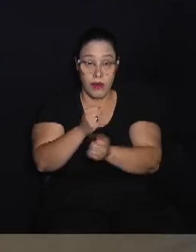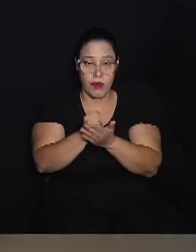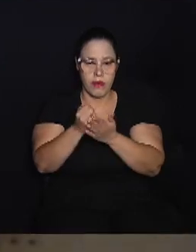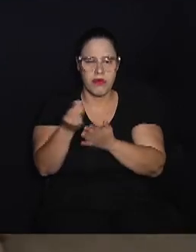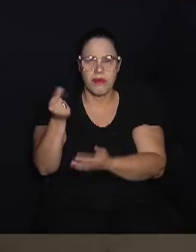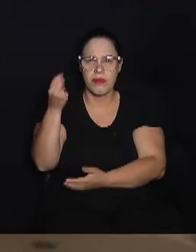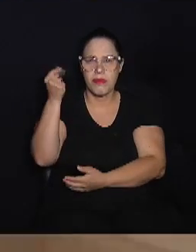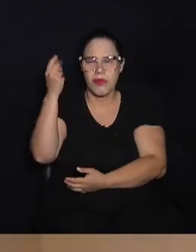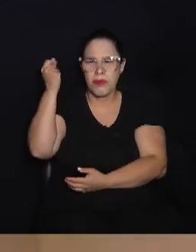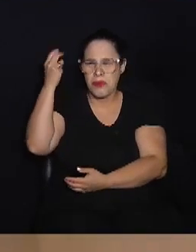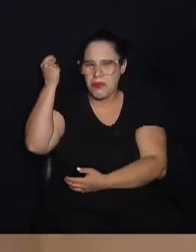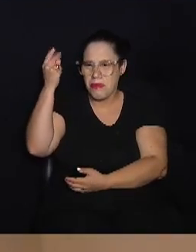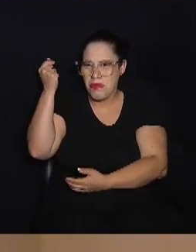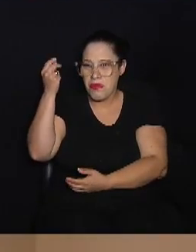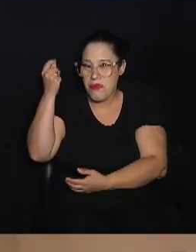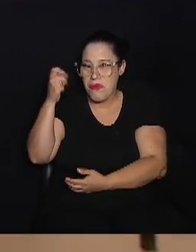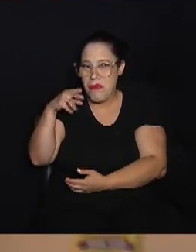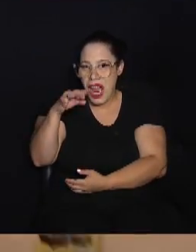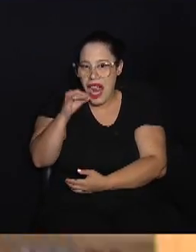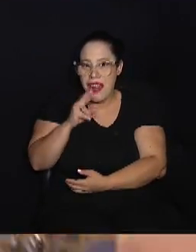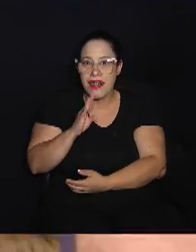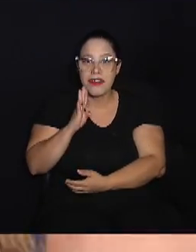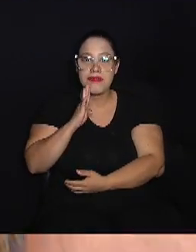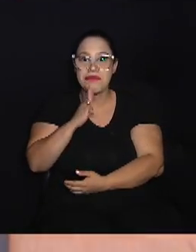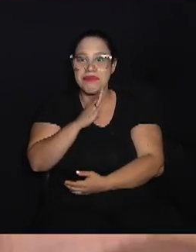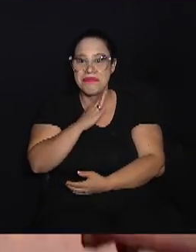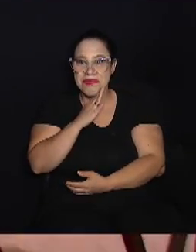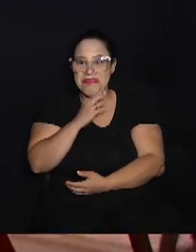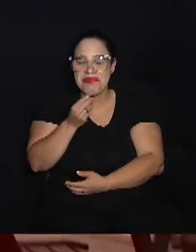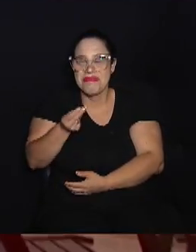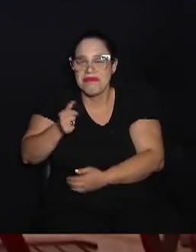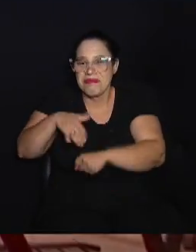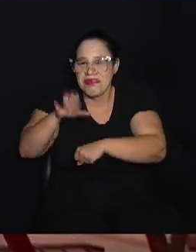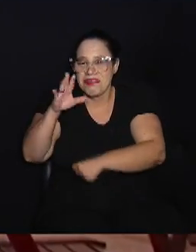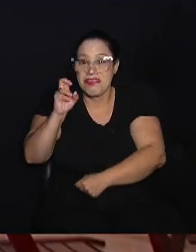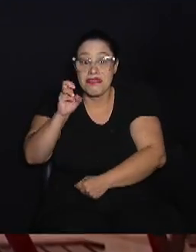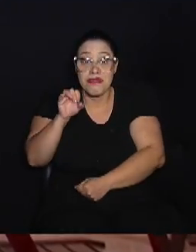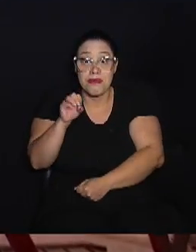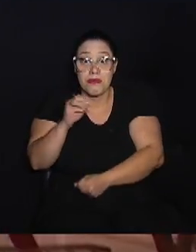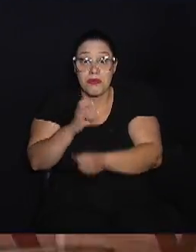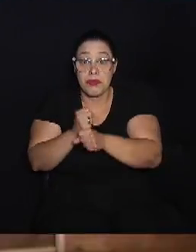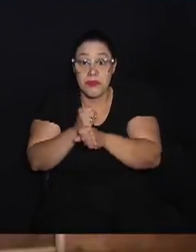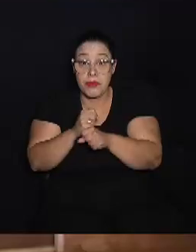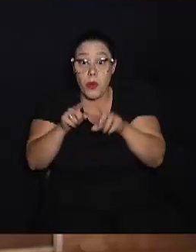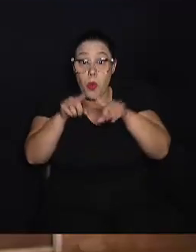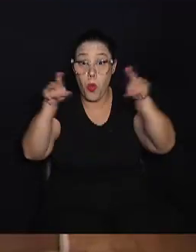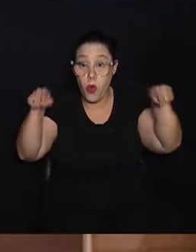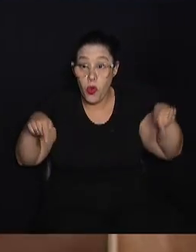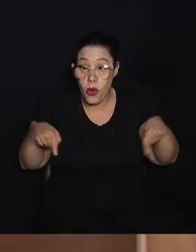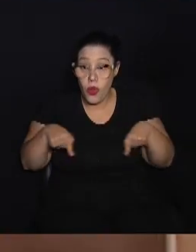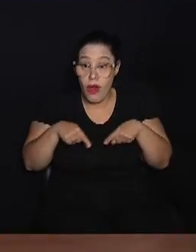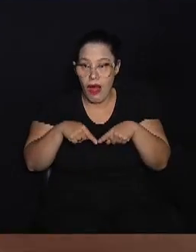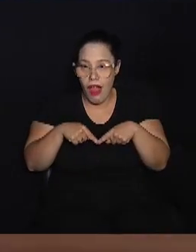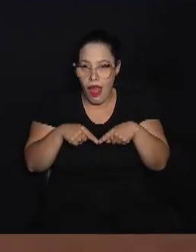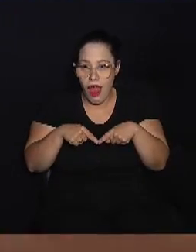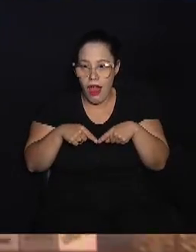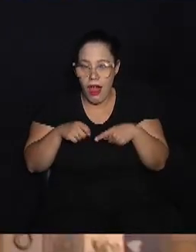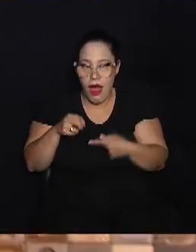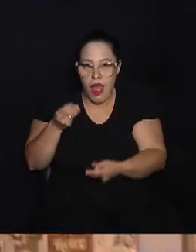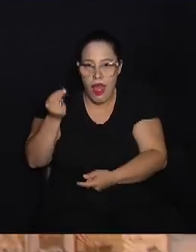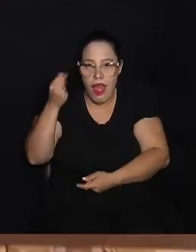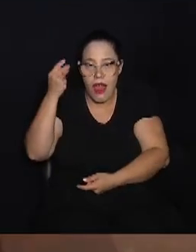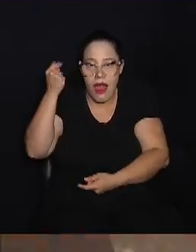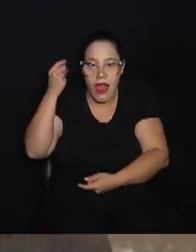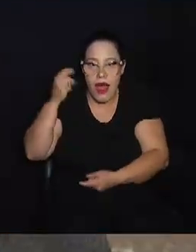antiga barbearia e o bar da estação, que está há mais de 50 anos no prédio, desde os áureos tempos